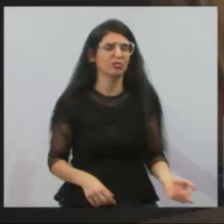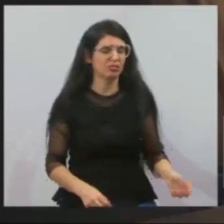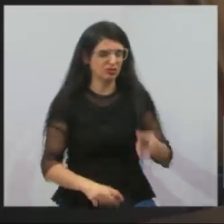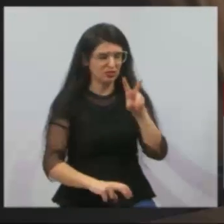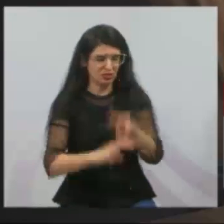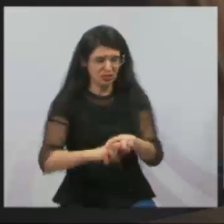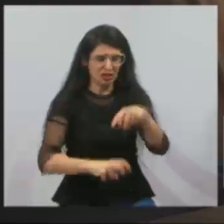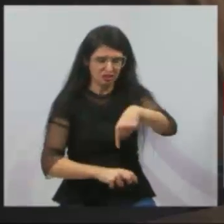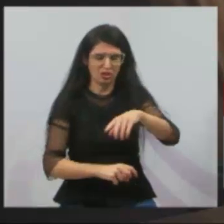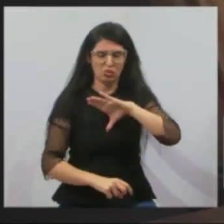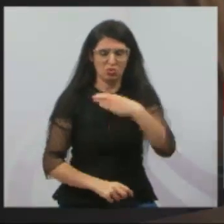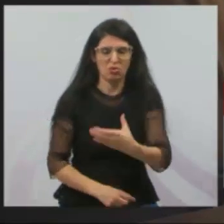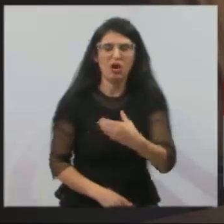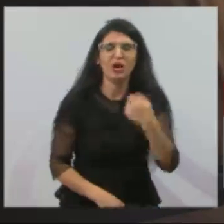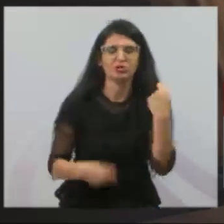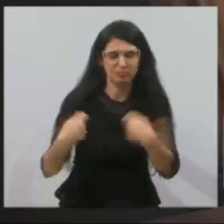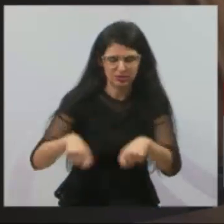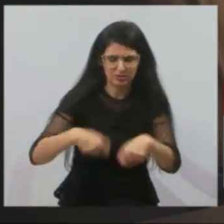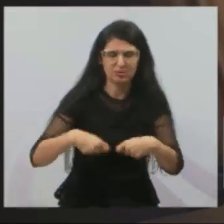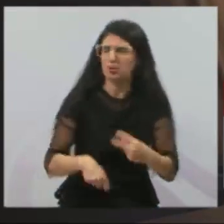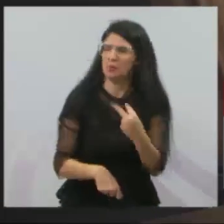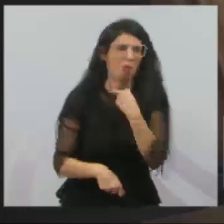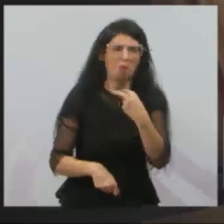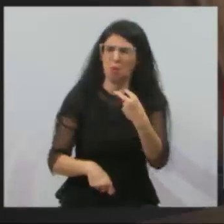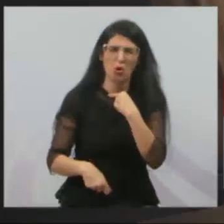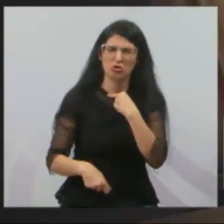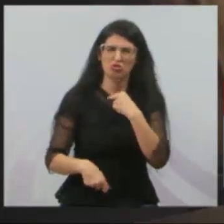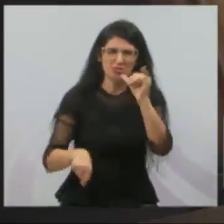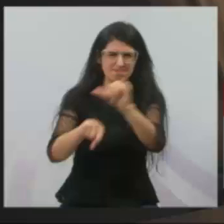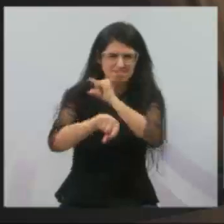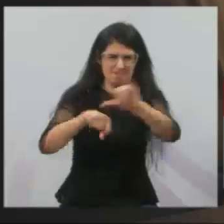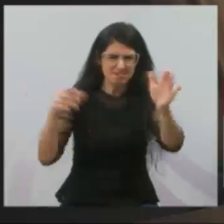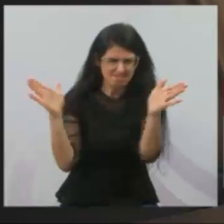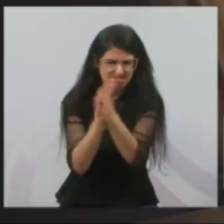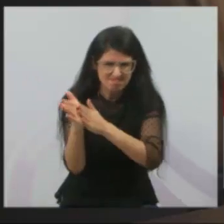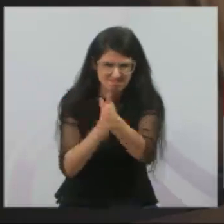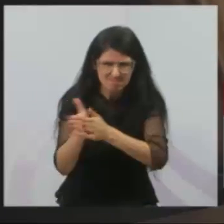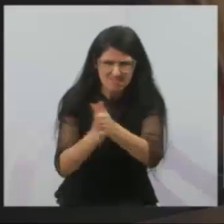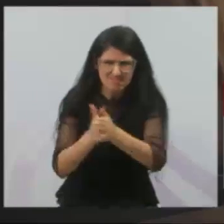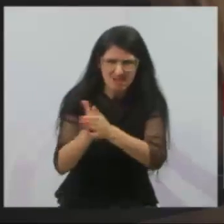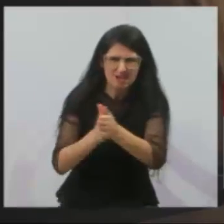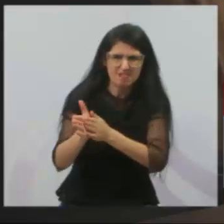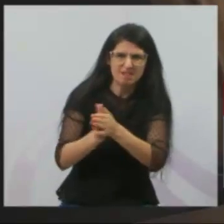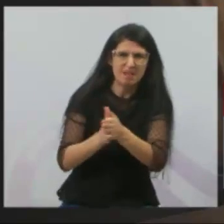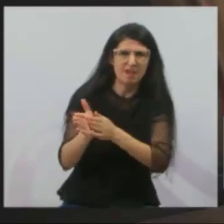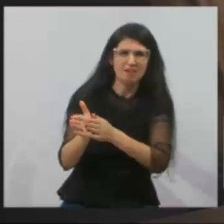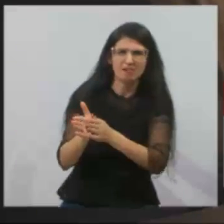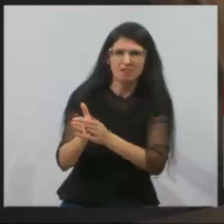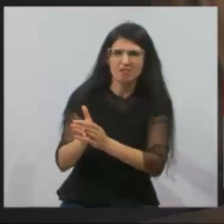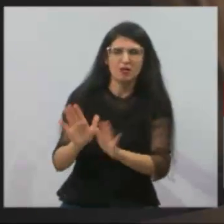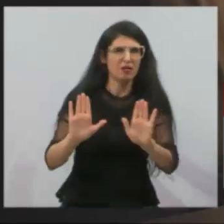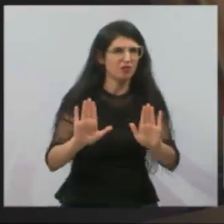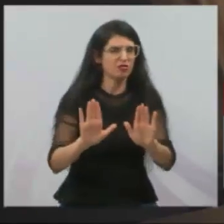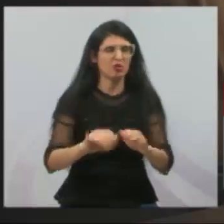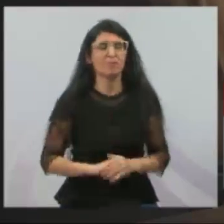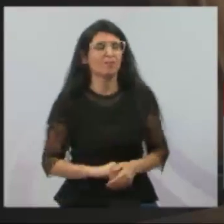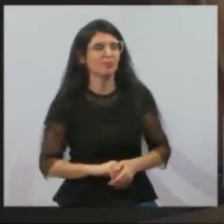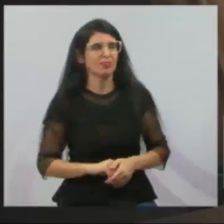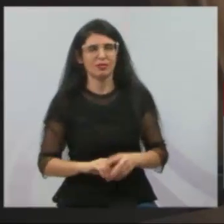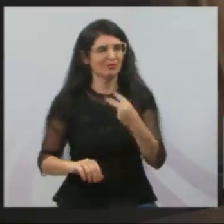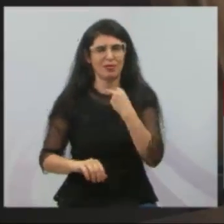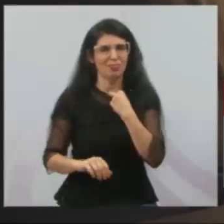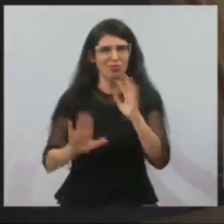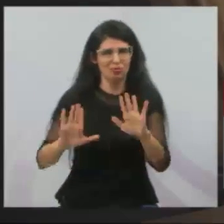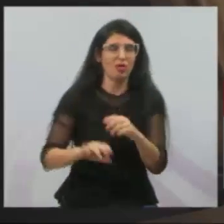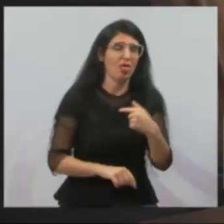está cansado de politiqueiro, que vem aqui, tem um discurso que não confere com a prática. Eu tenho um discurso aqui de falar